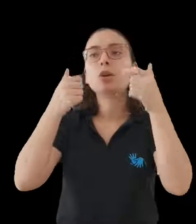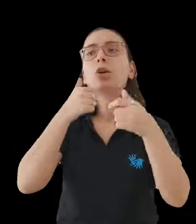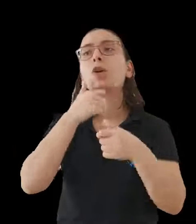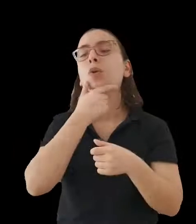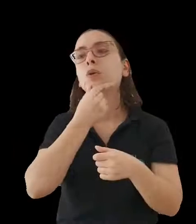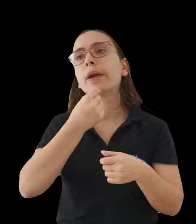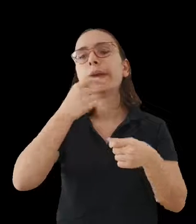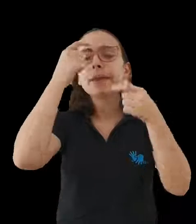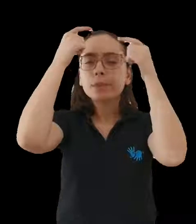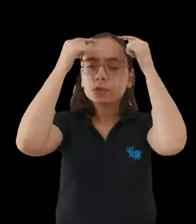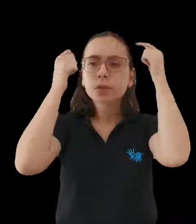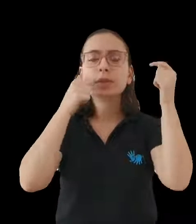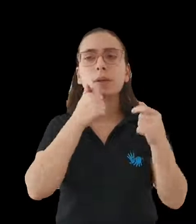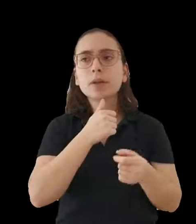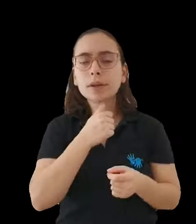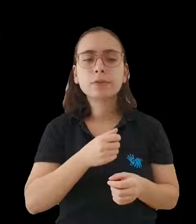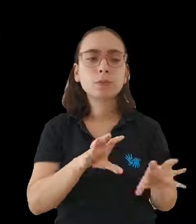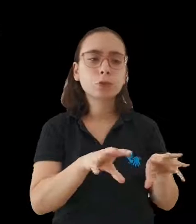o rapaz.